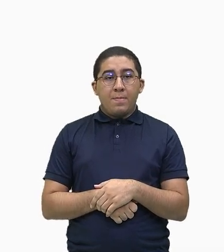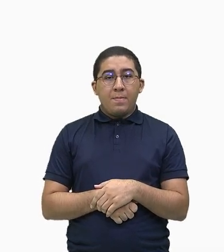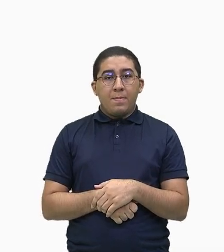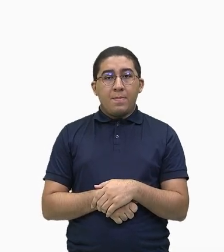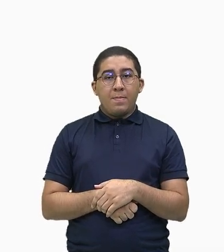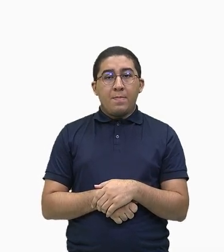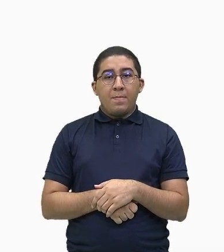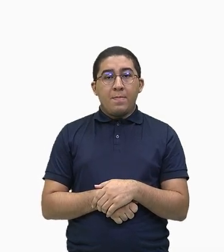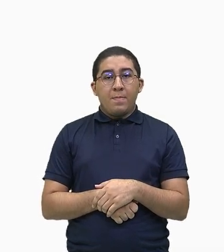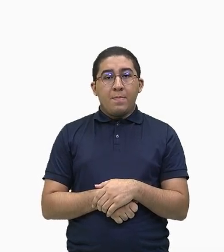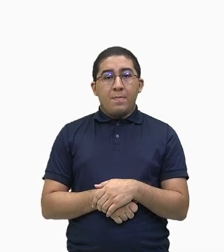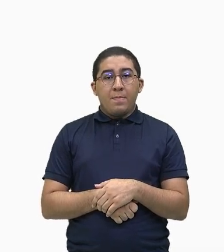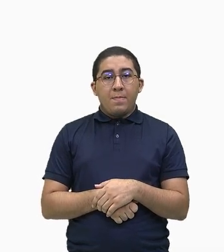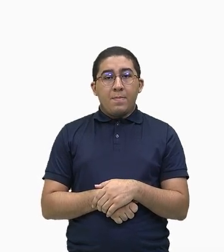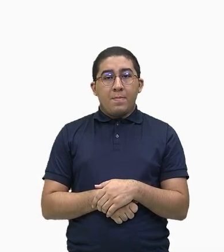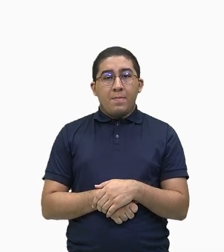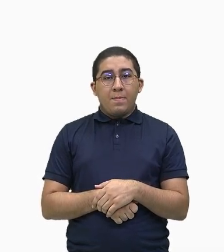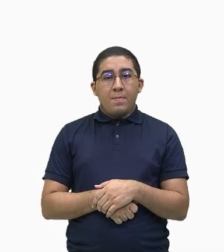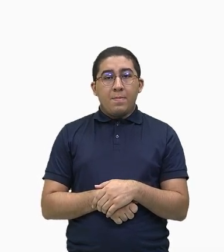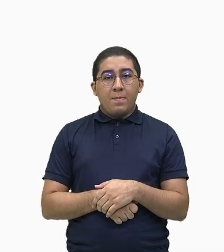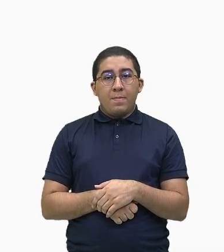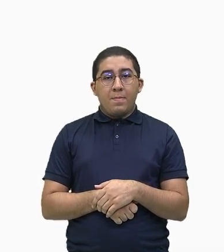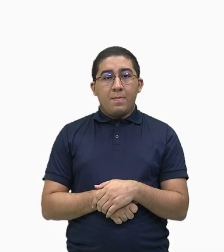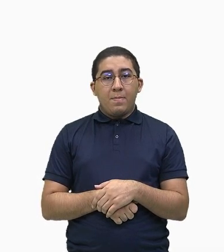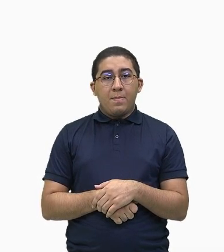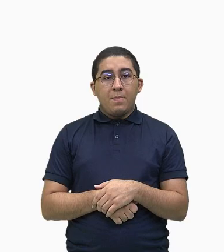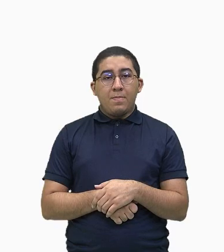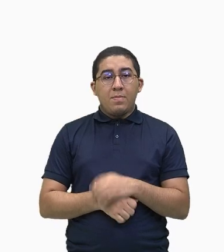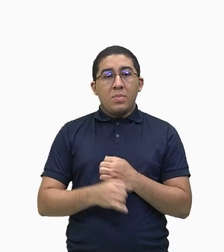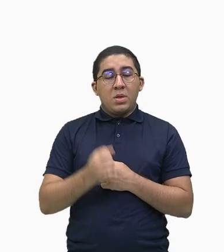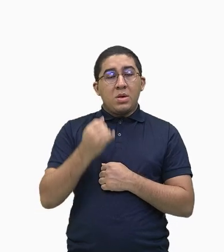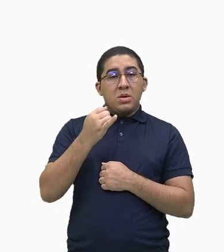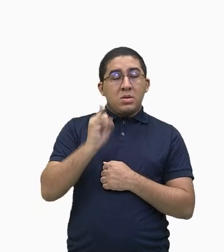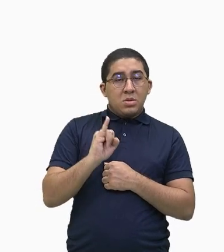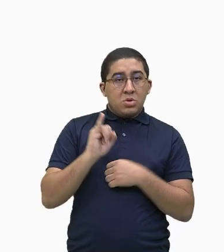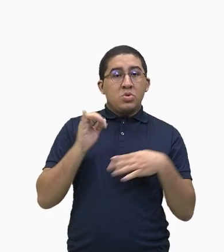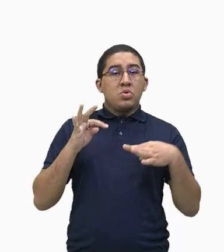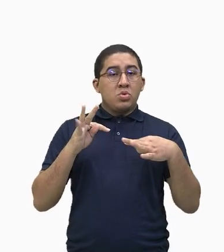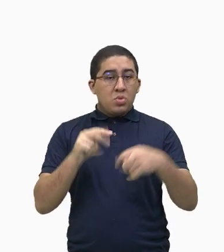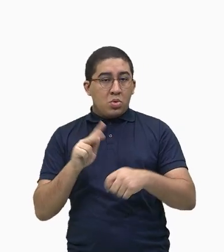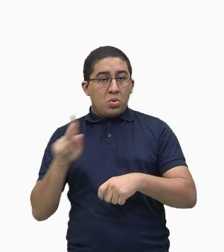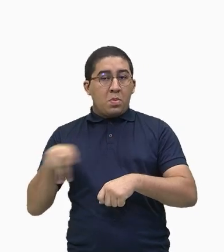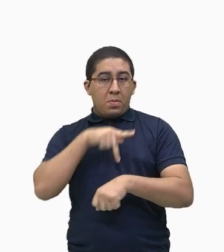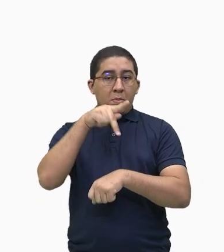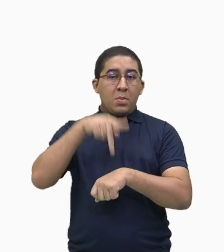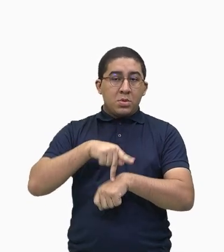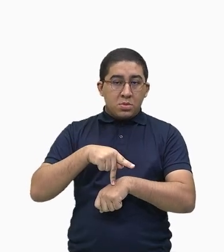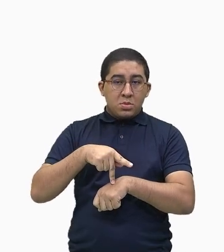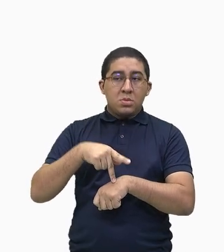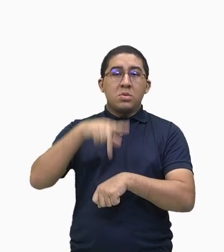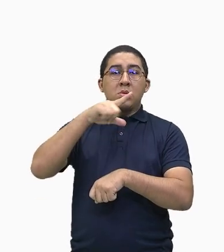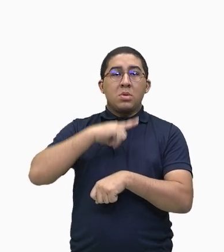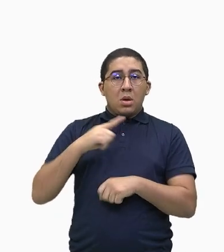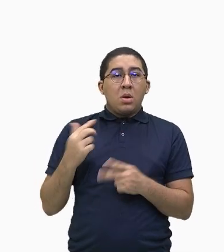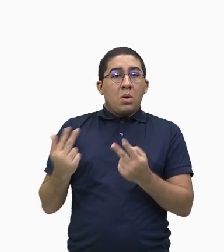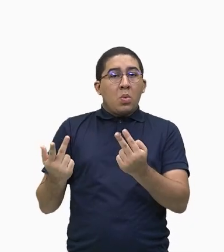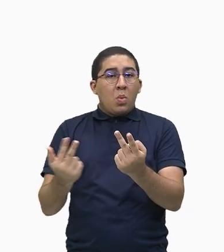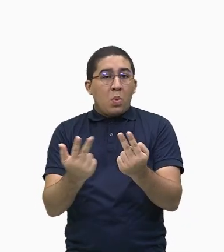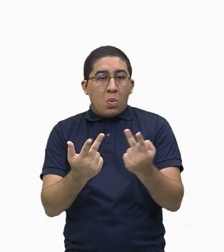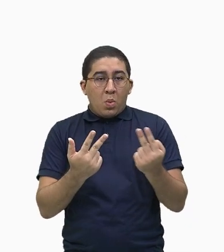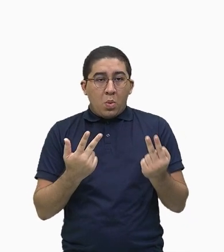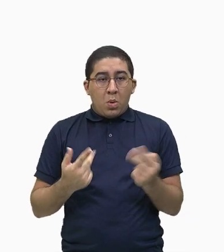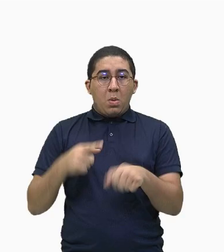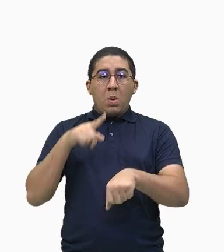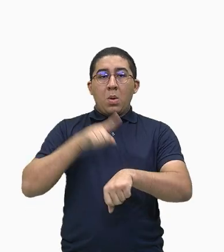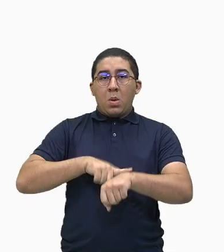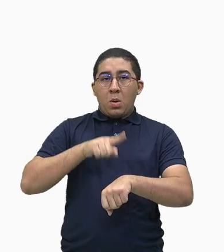se todos os países eles seguissem a regra do jogo, ou seja, aquilo que foi estabelecido